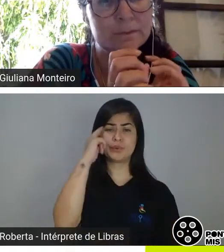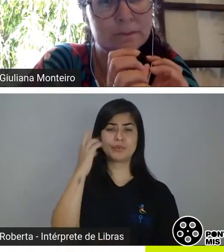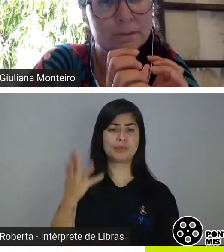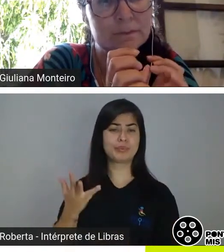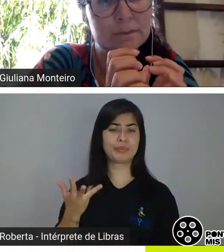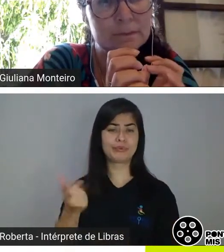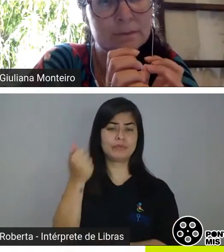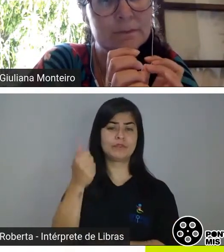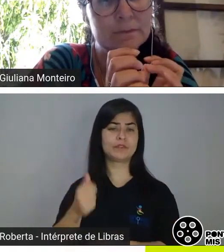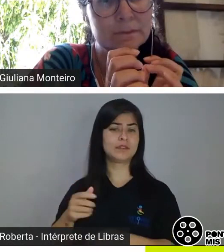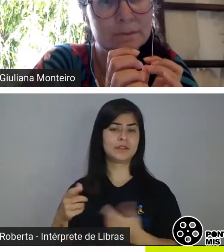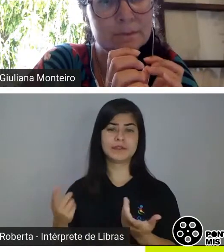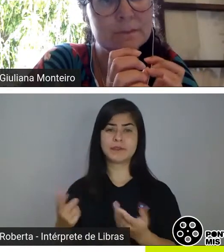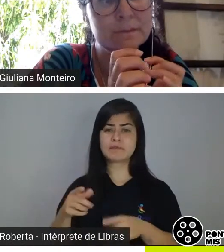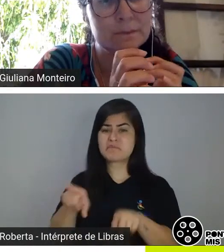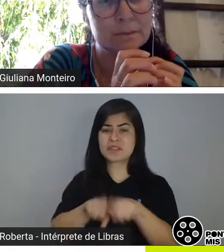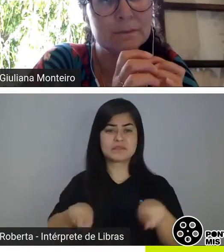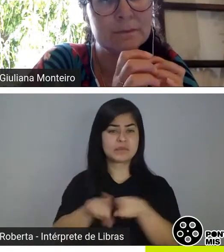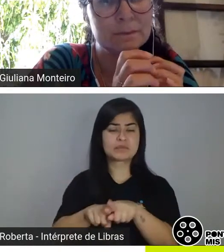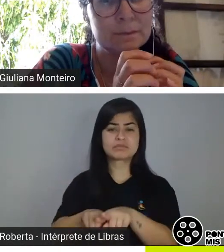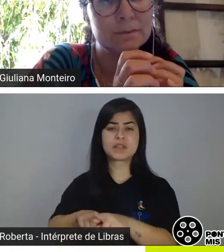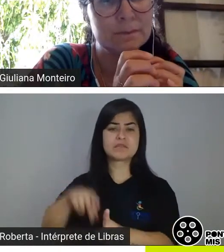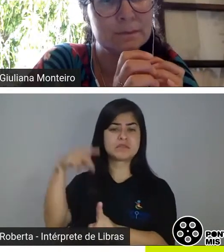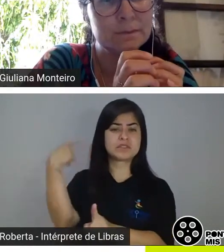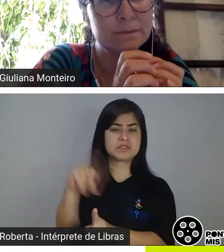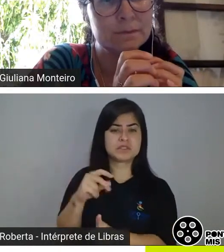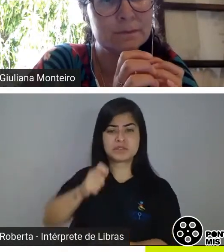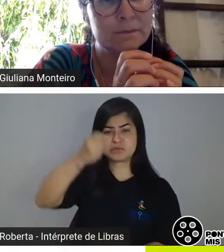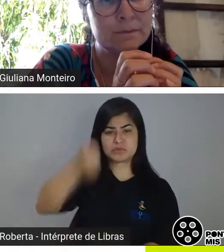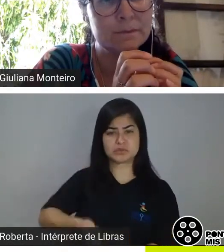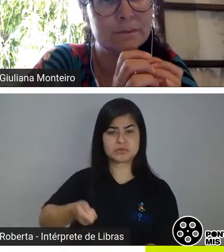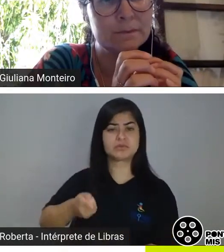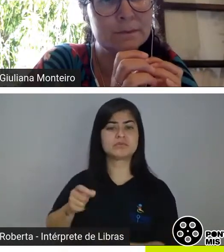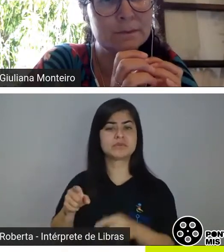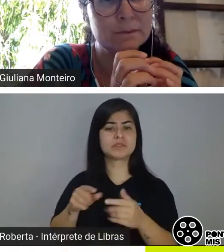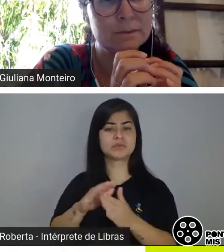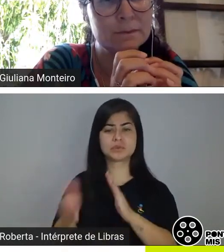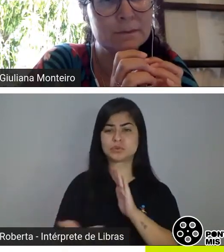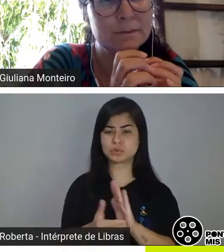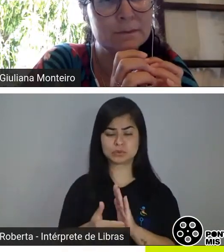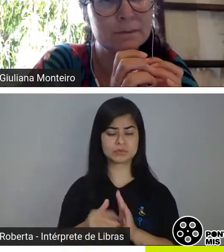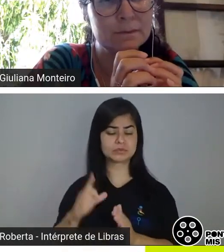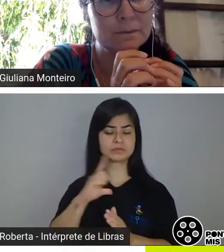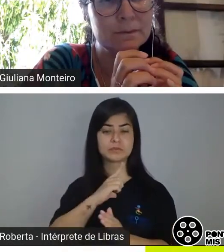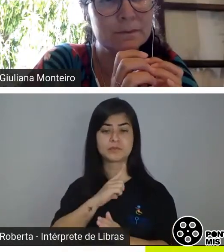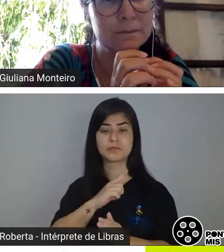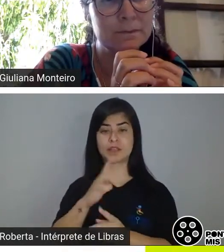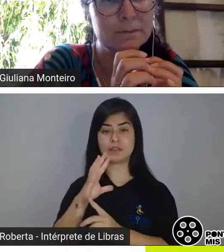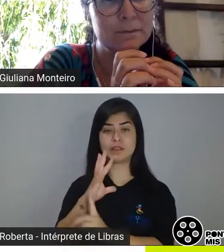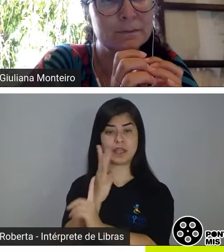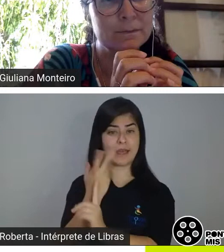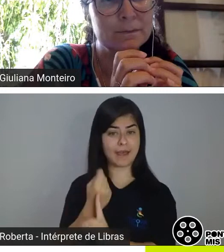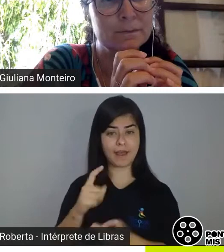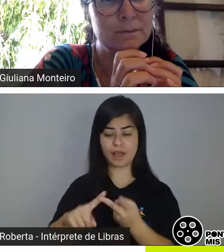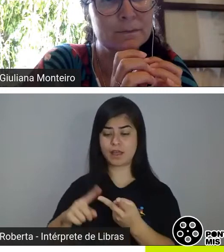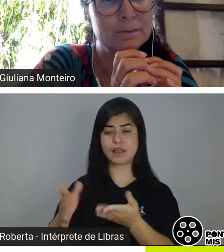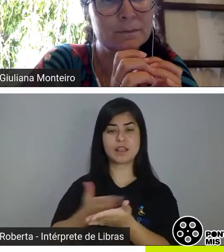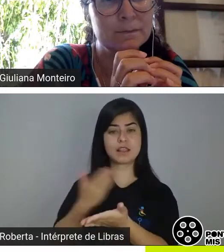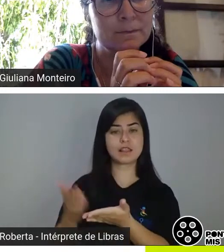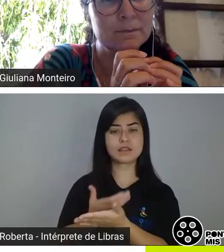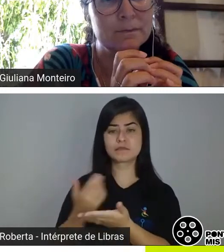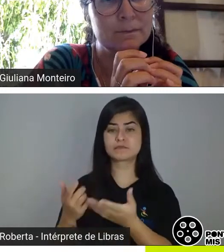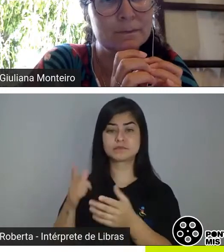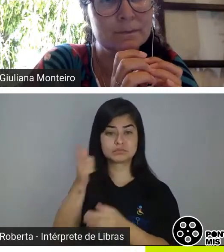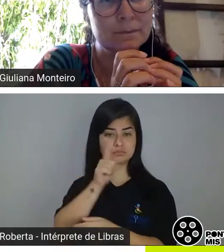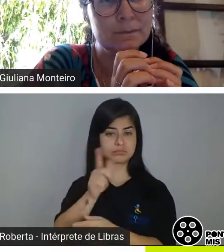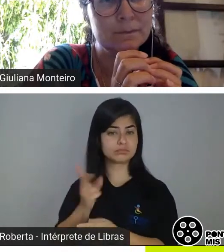no meio de uma ditadura militar terrível que tivemos grandes artistas surgindo, e arte, livros, e coisas assim, né?